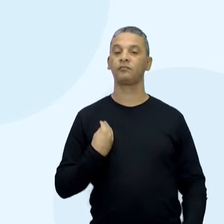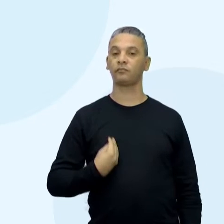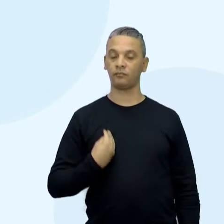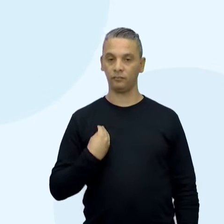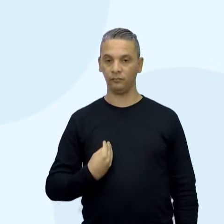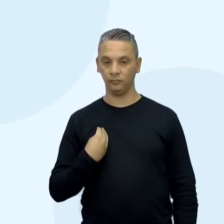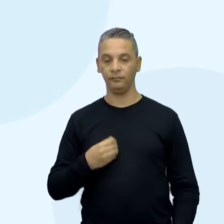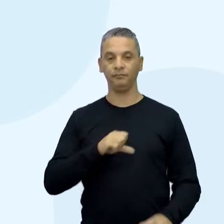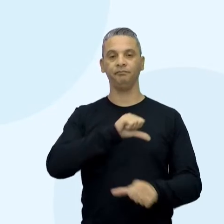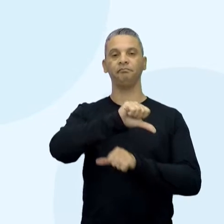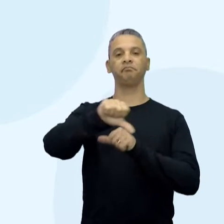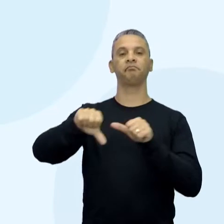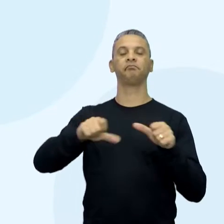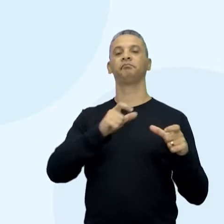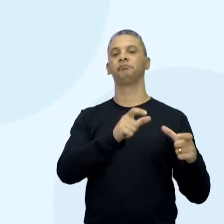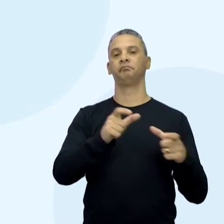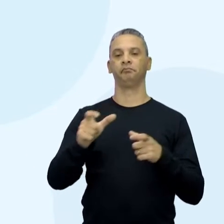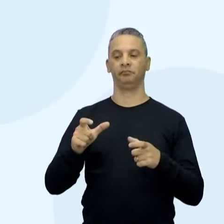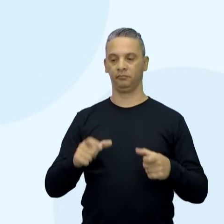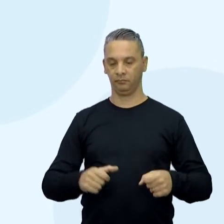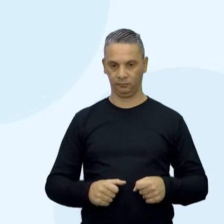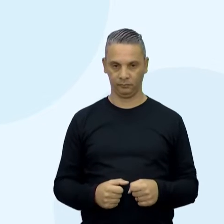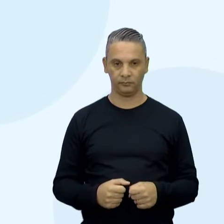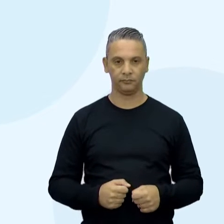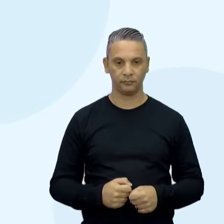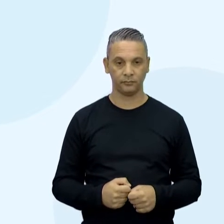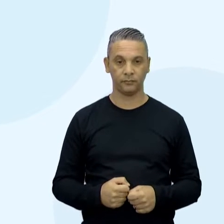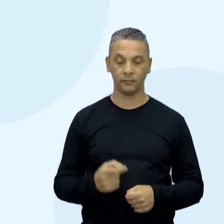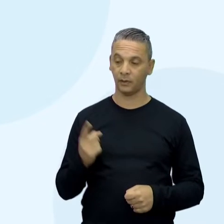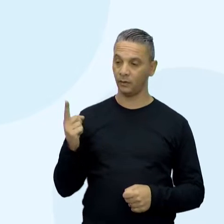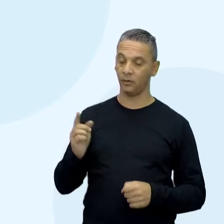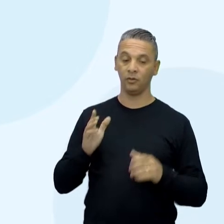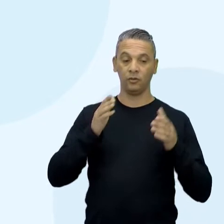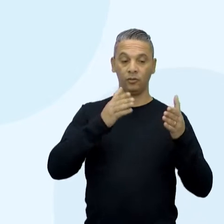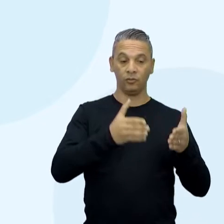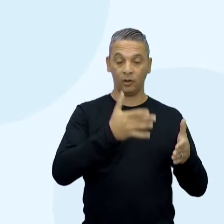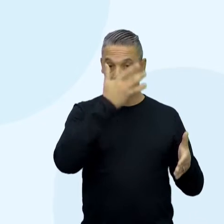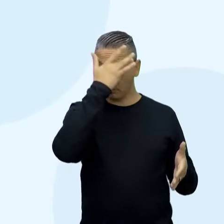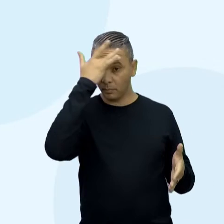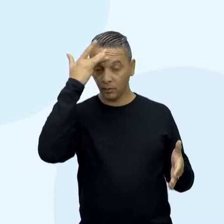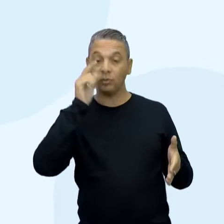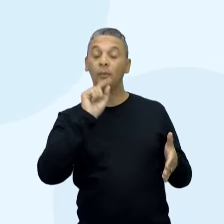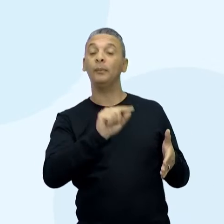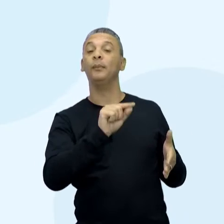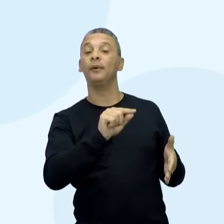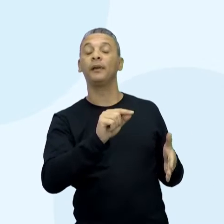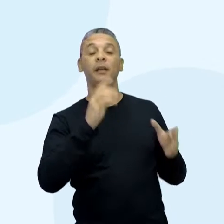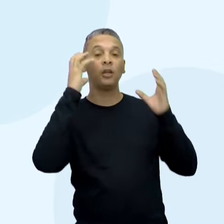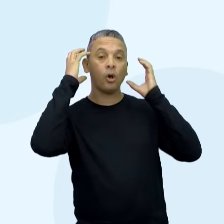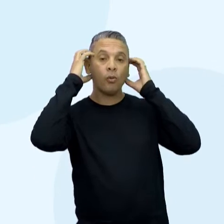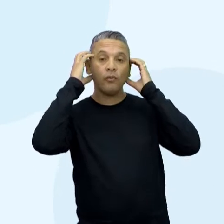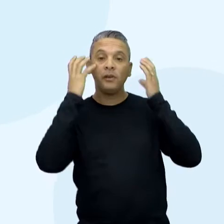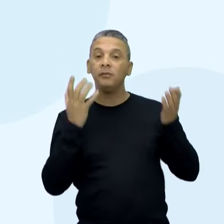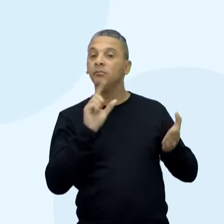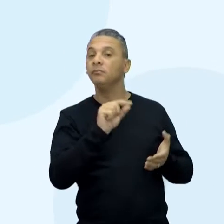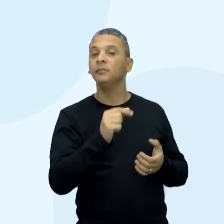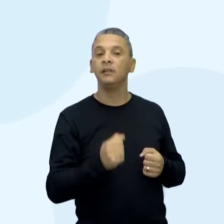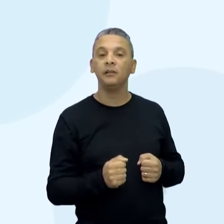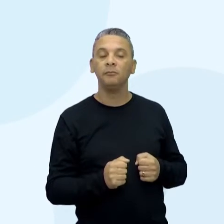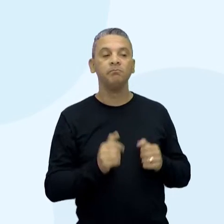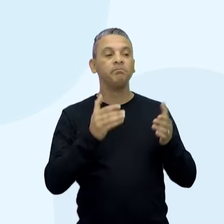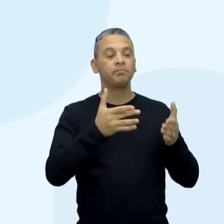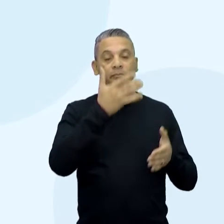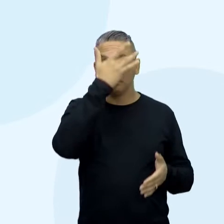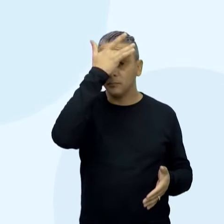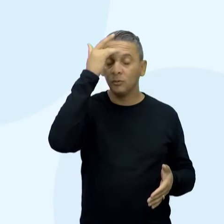As transformações nos espaços de vivência. Então a gente já tem o nosso tema. Qual que é o nosso público-alvo? O